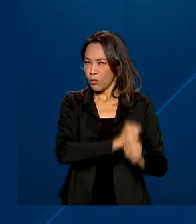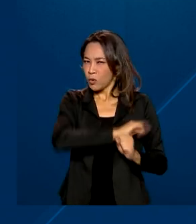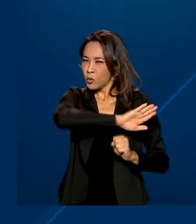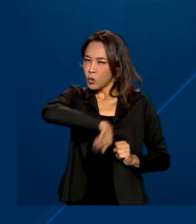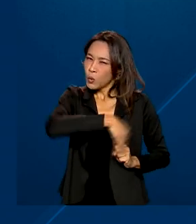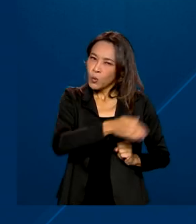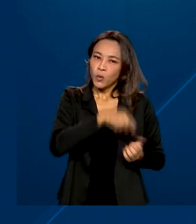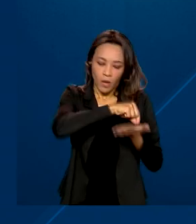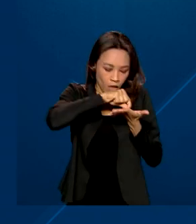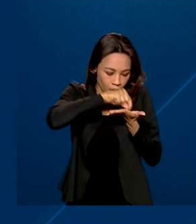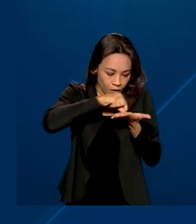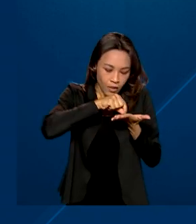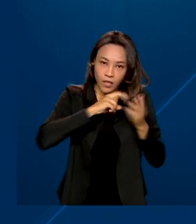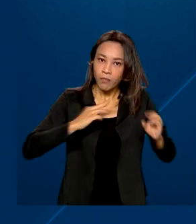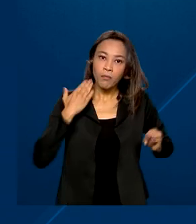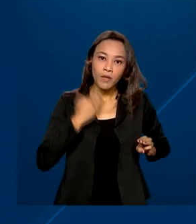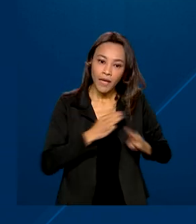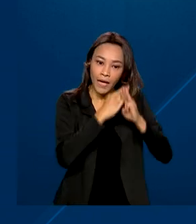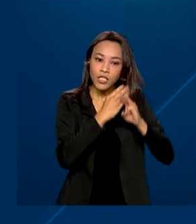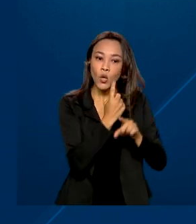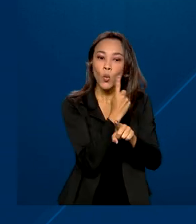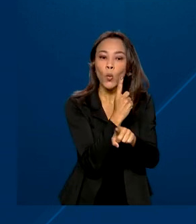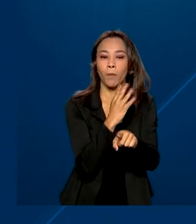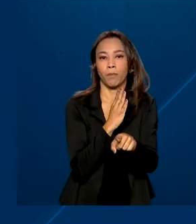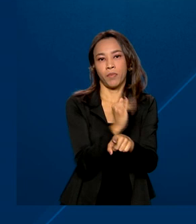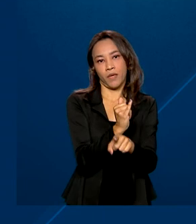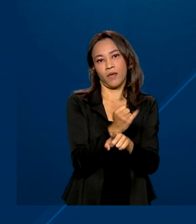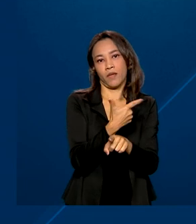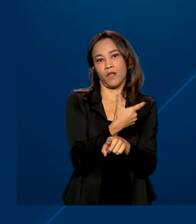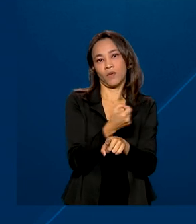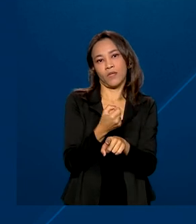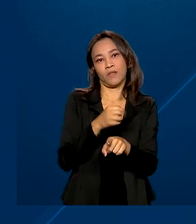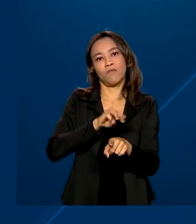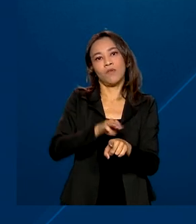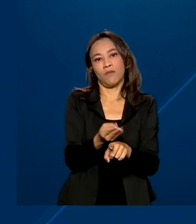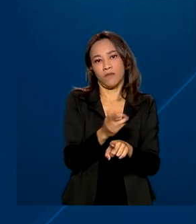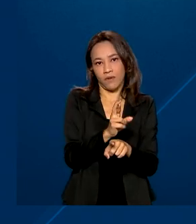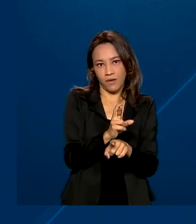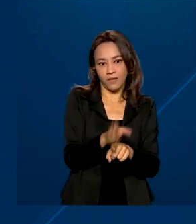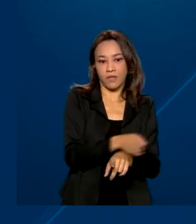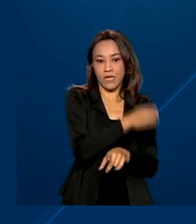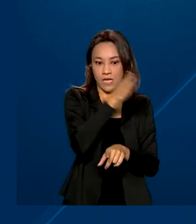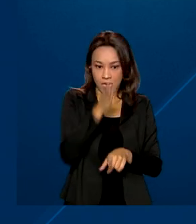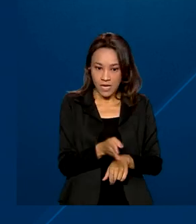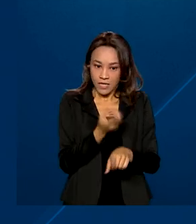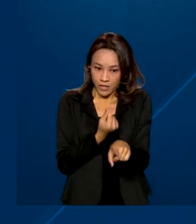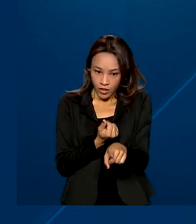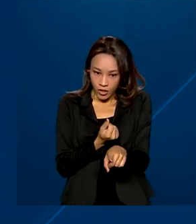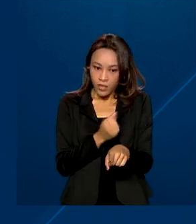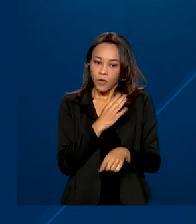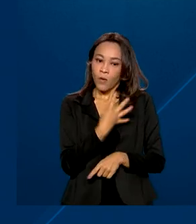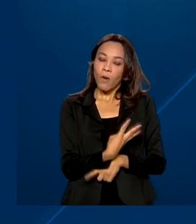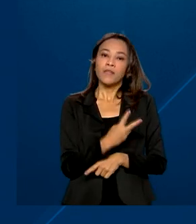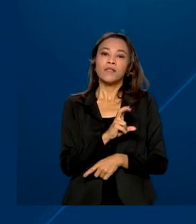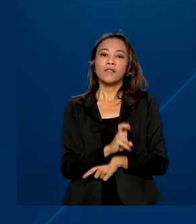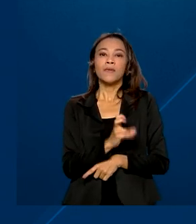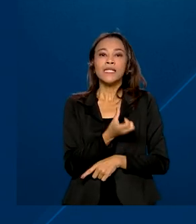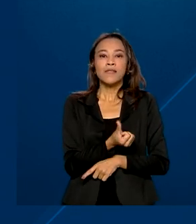esporte brasileiro passou dos um bilhão e duzentos milhões de reais desses recursos